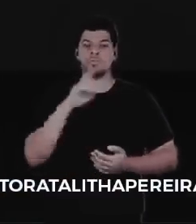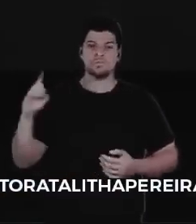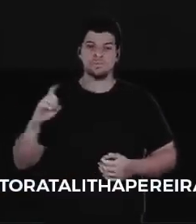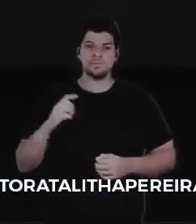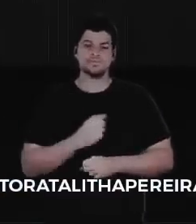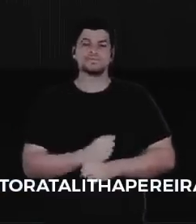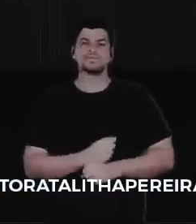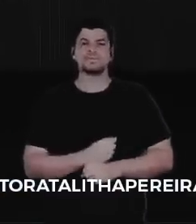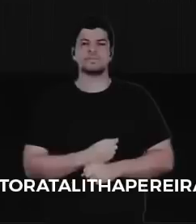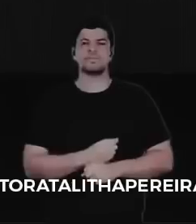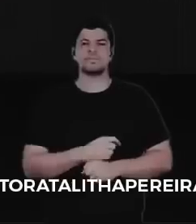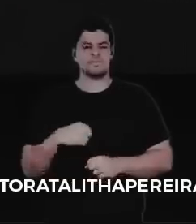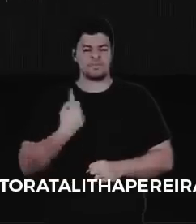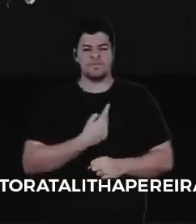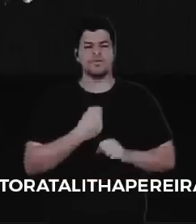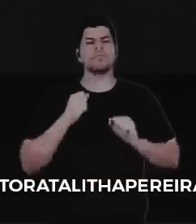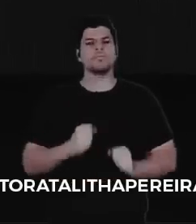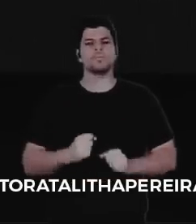de a gente entregar,